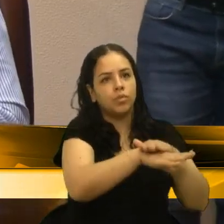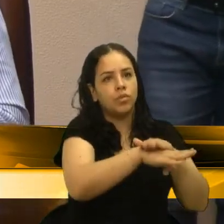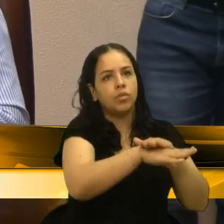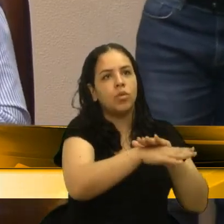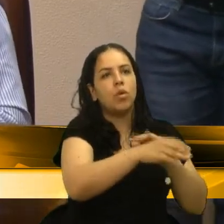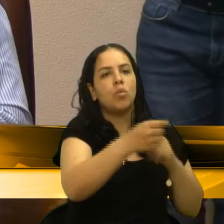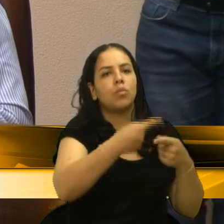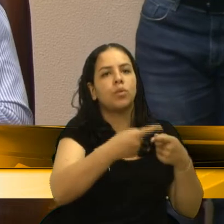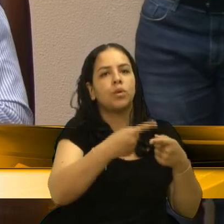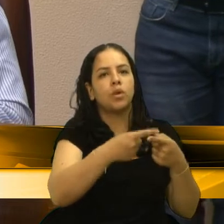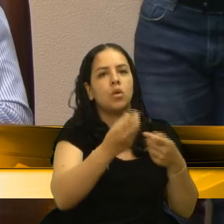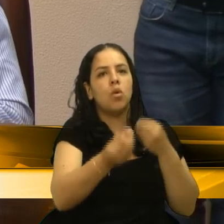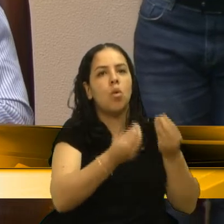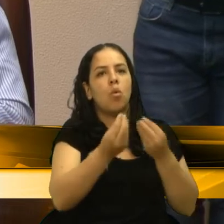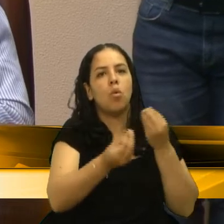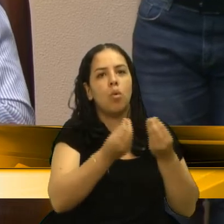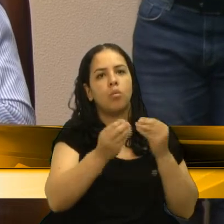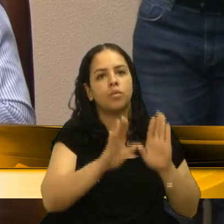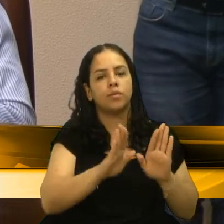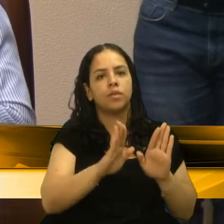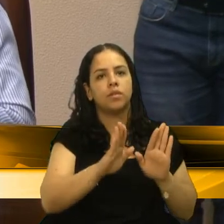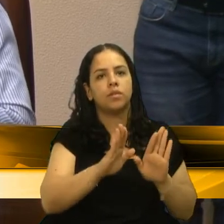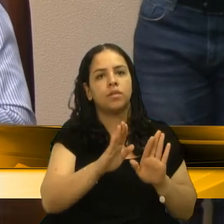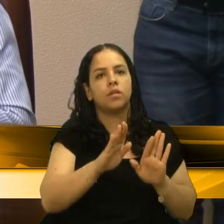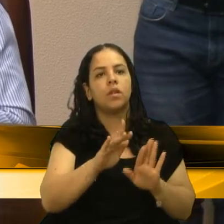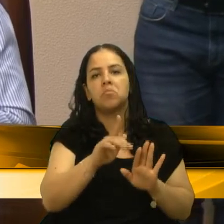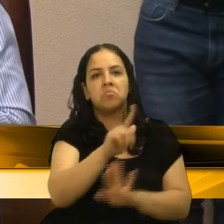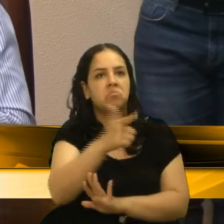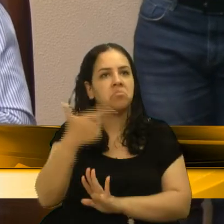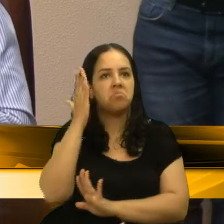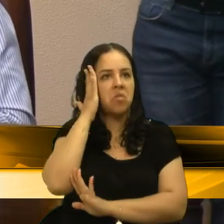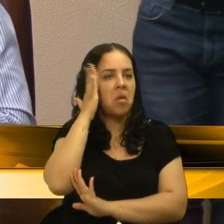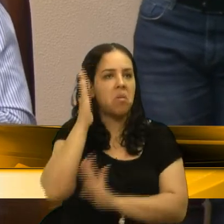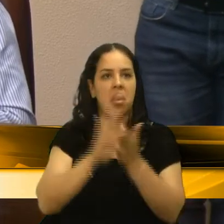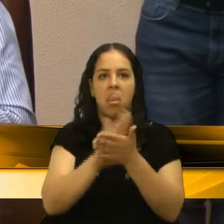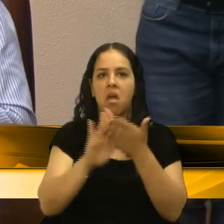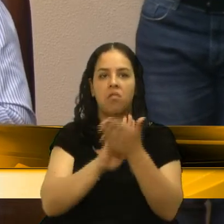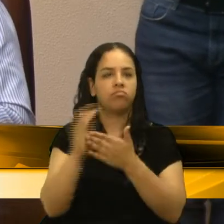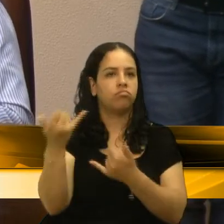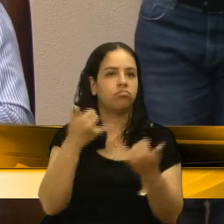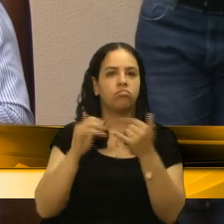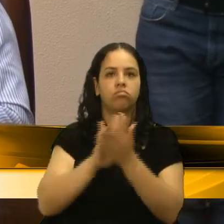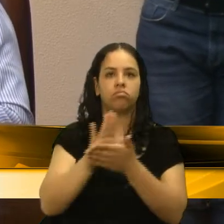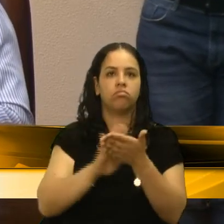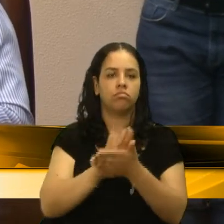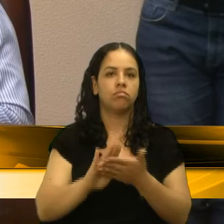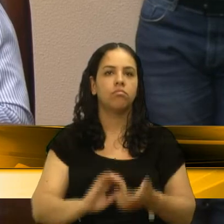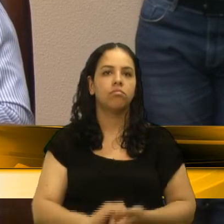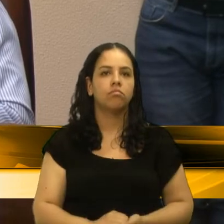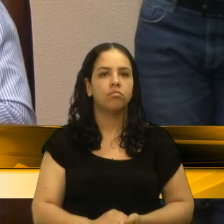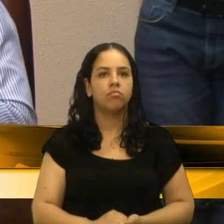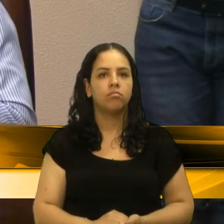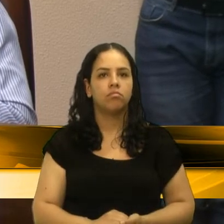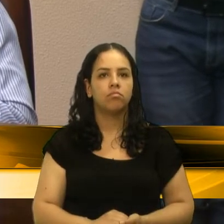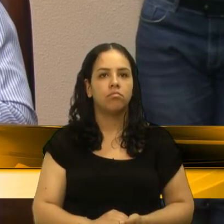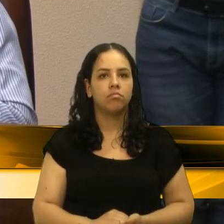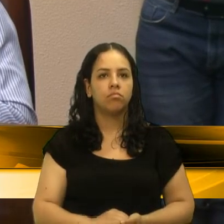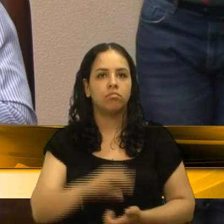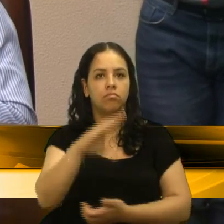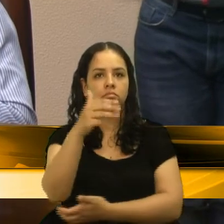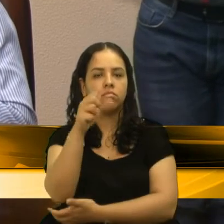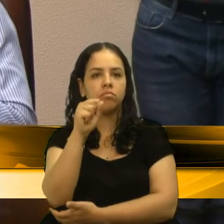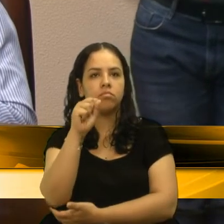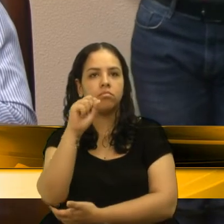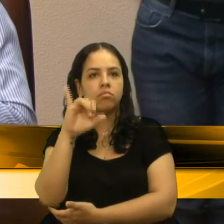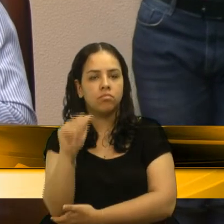situação. Senhora Geraldine, não temos ciência, não fomos informados. Doutora Cássia, presidente, gostaria,